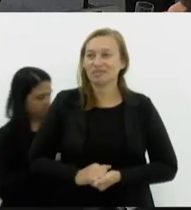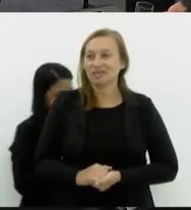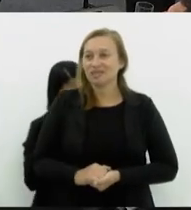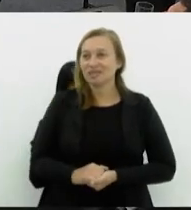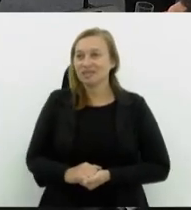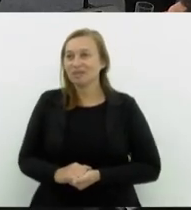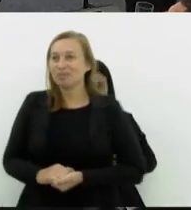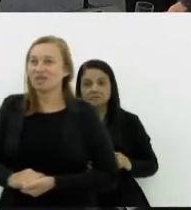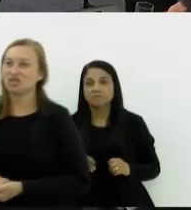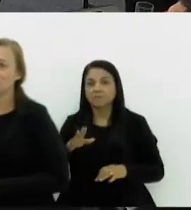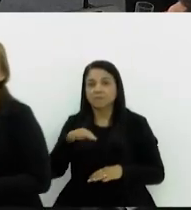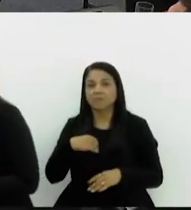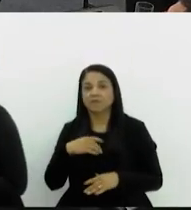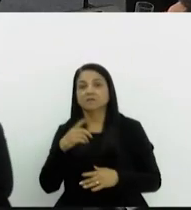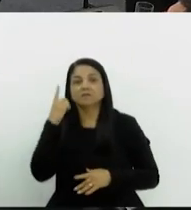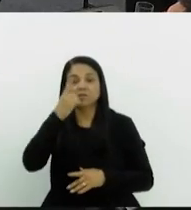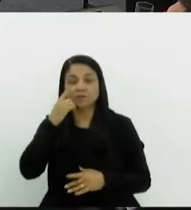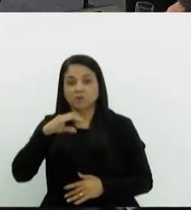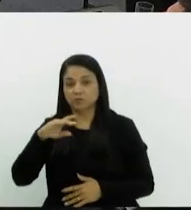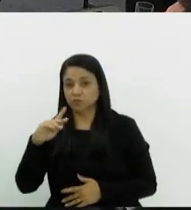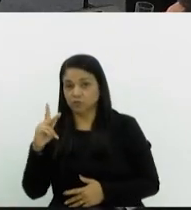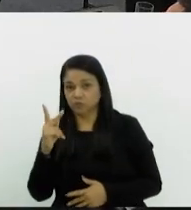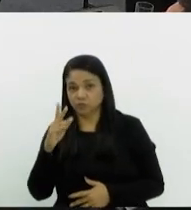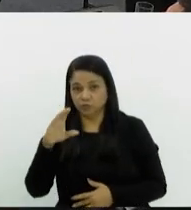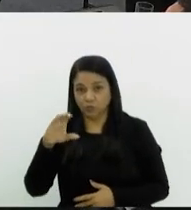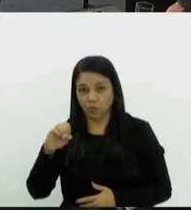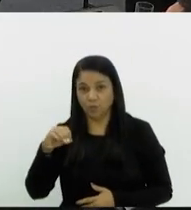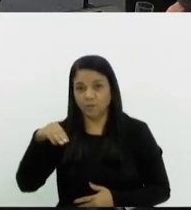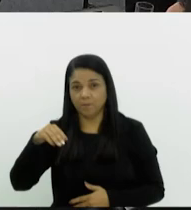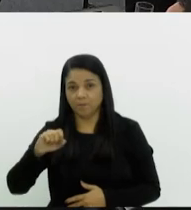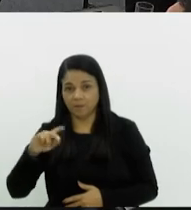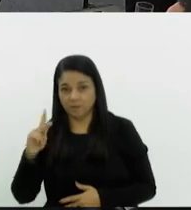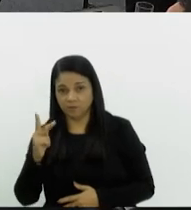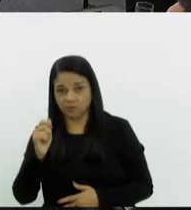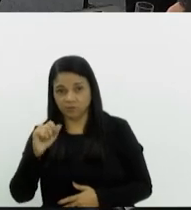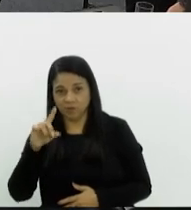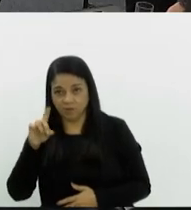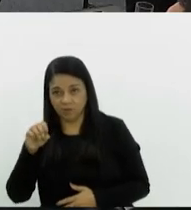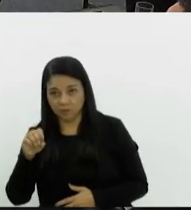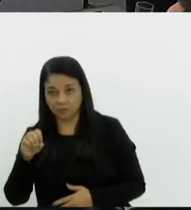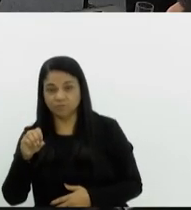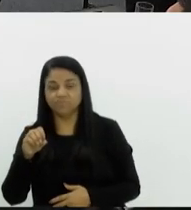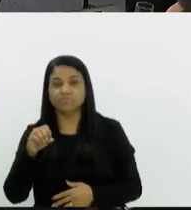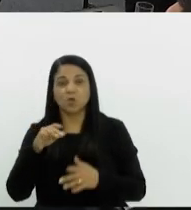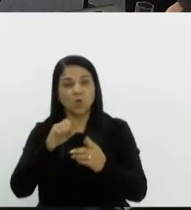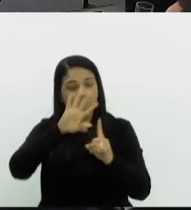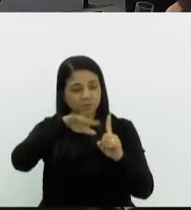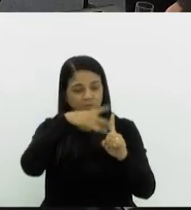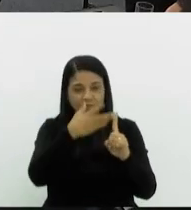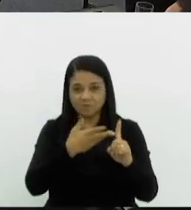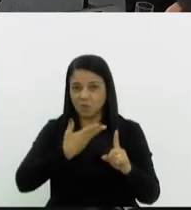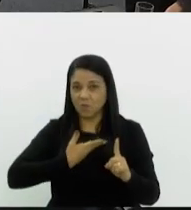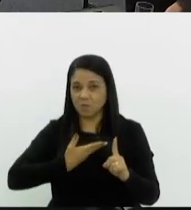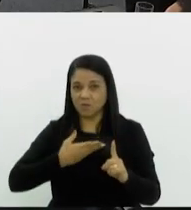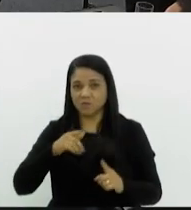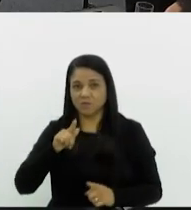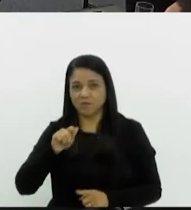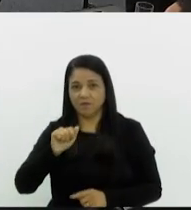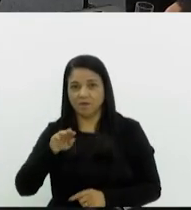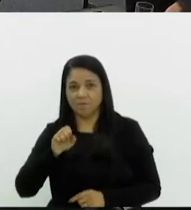uma alegria muito grande estar aqui presente hoje, Vossa Excelência presidindo e homenageando um grande amigo também, Gabriel